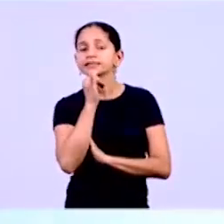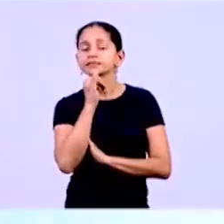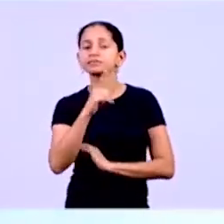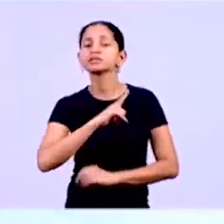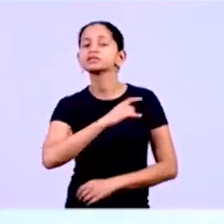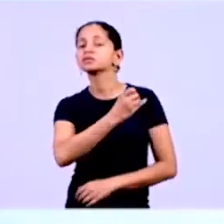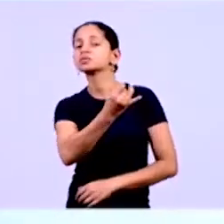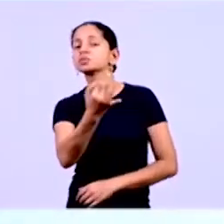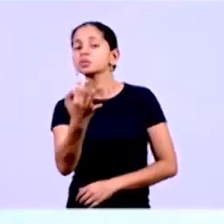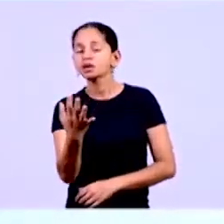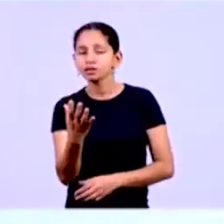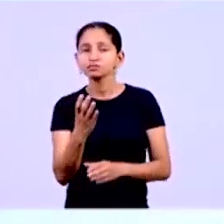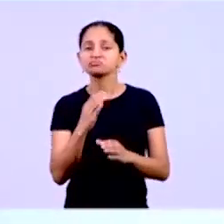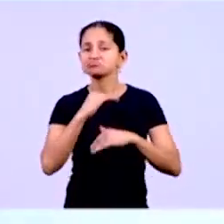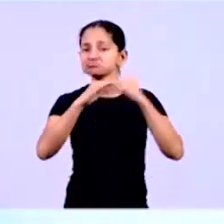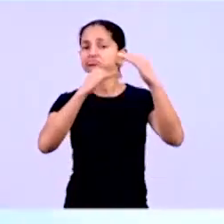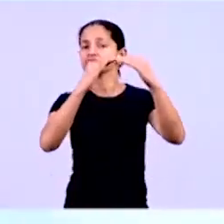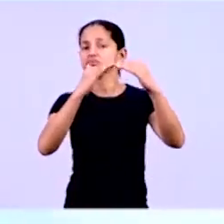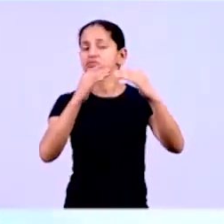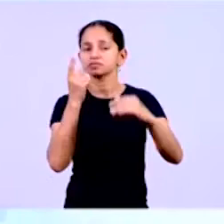temos, como a coisa evoluiu mesmo.